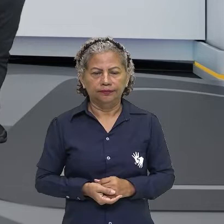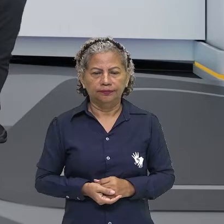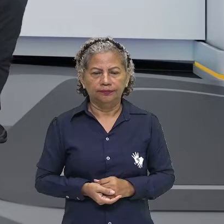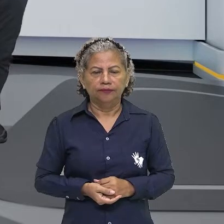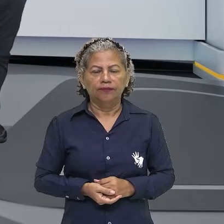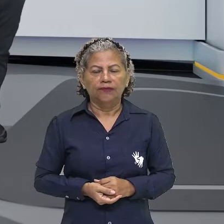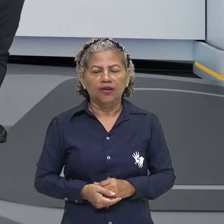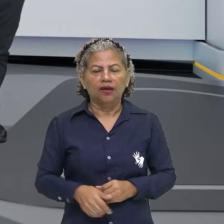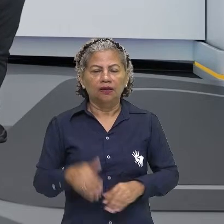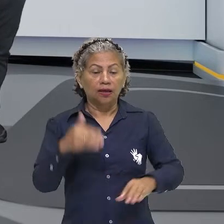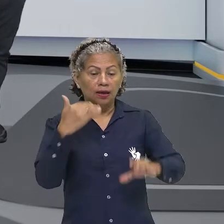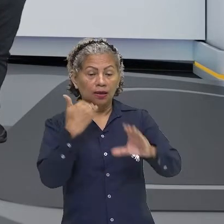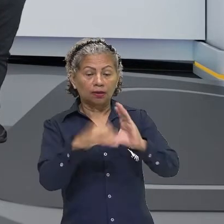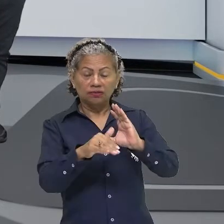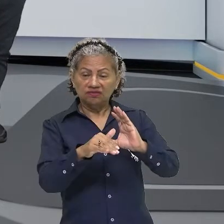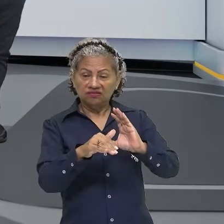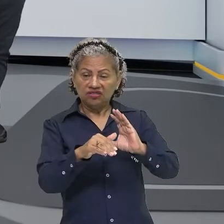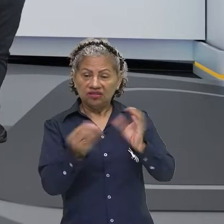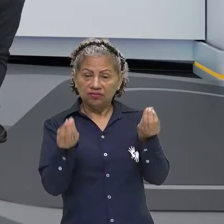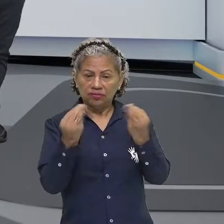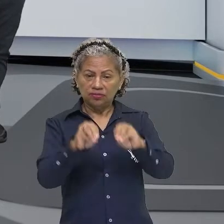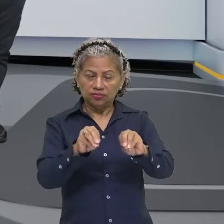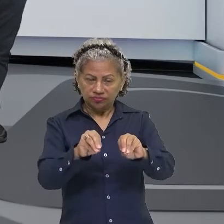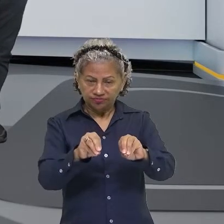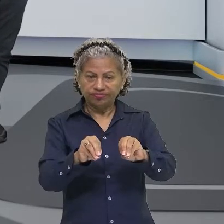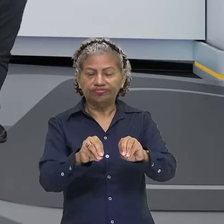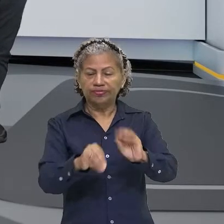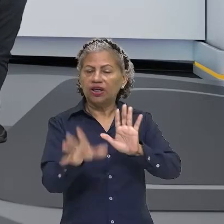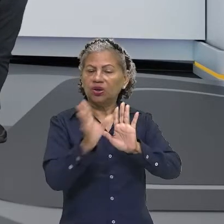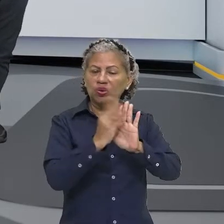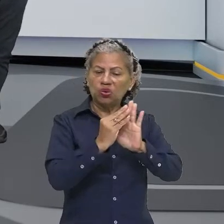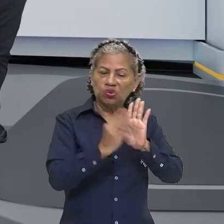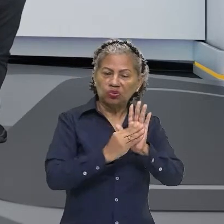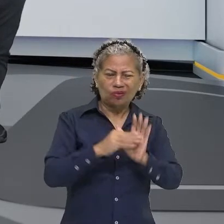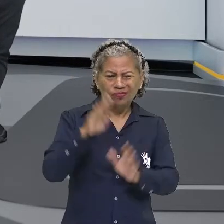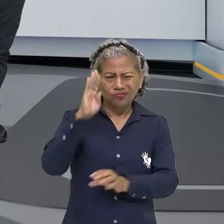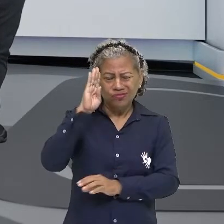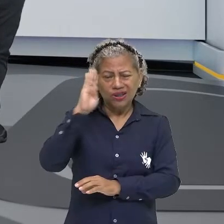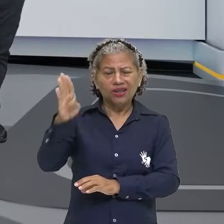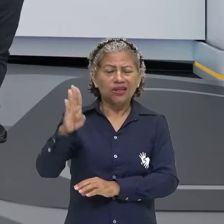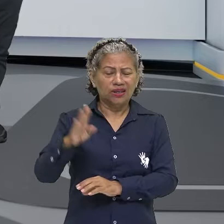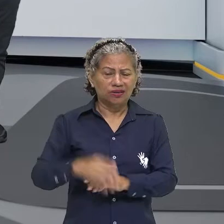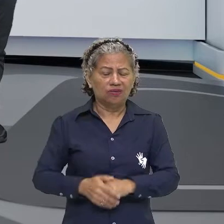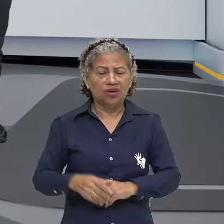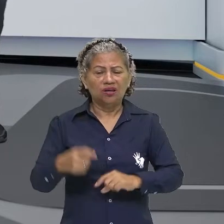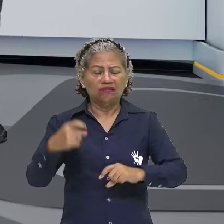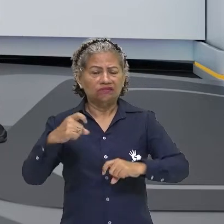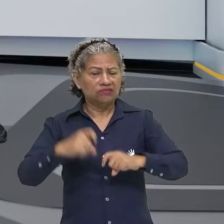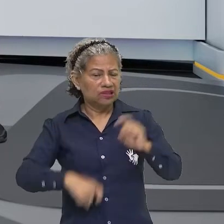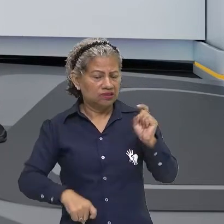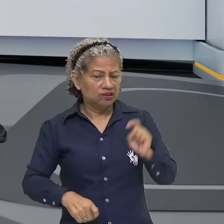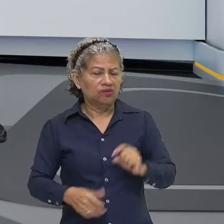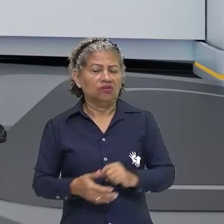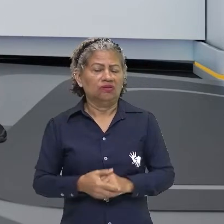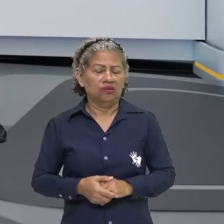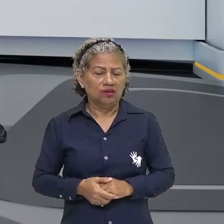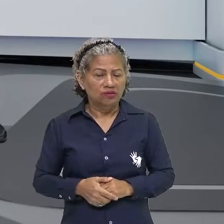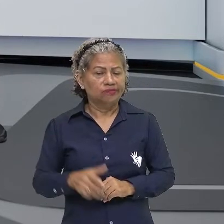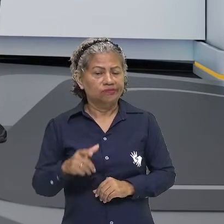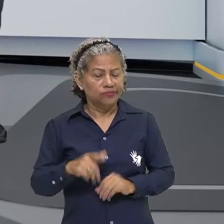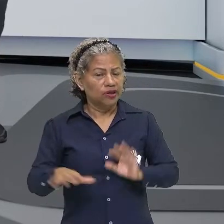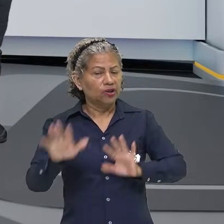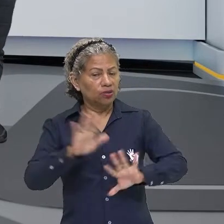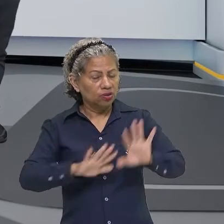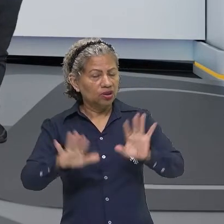conteúdos sensíveis ou de teor sexual ao sabermos que muitas crianças e adolescentes podem ter acesso. Olha